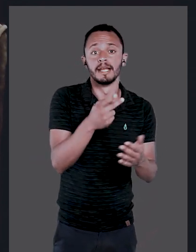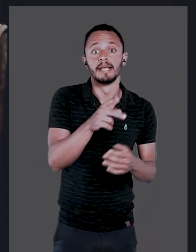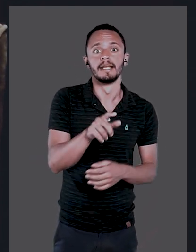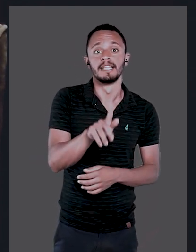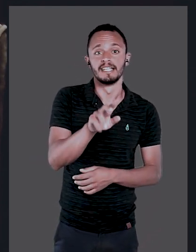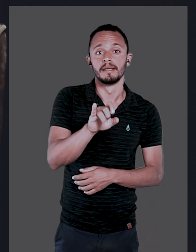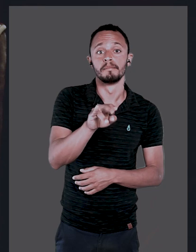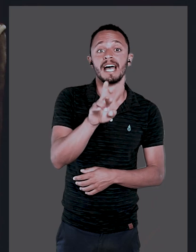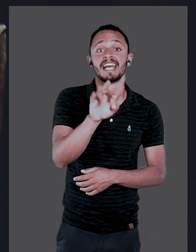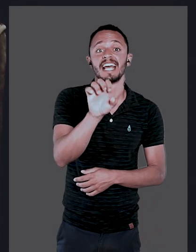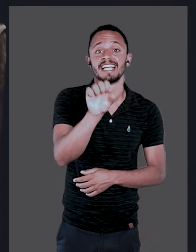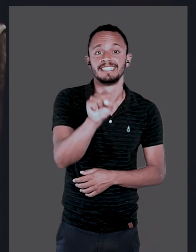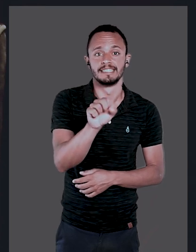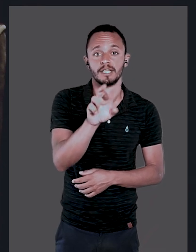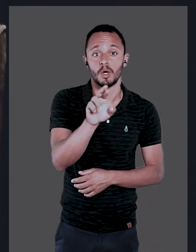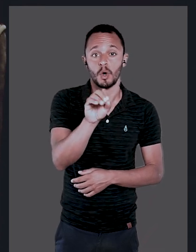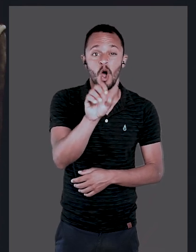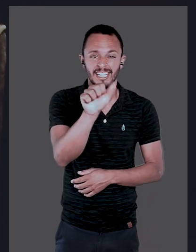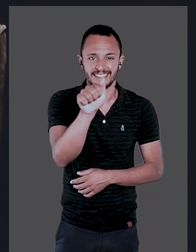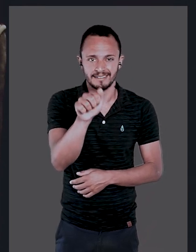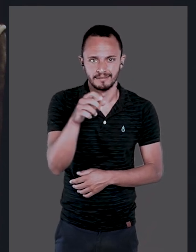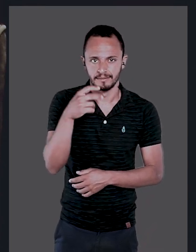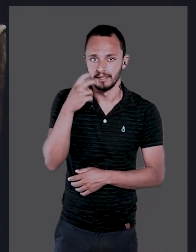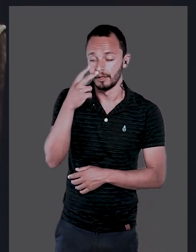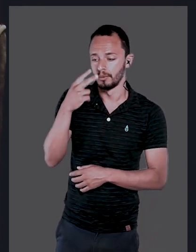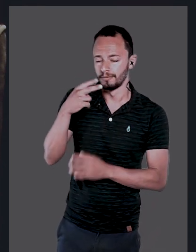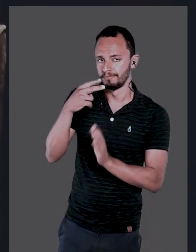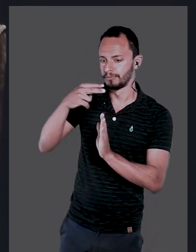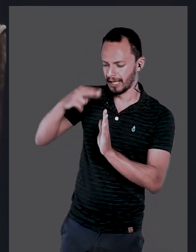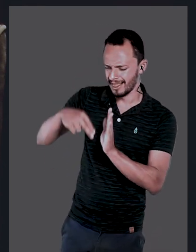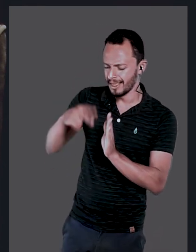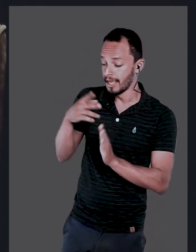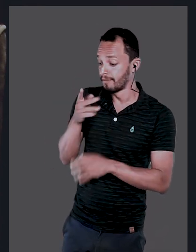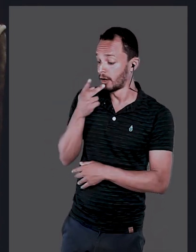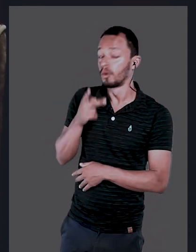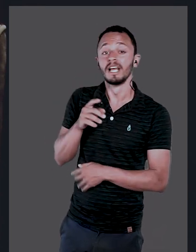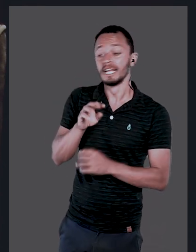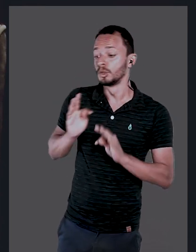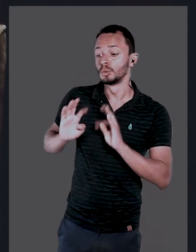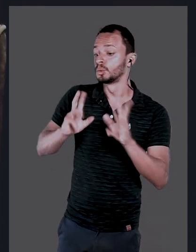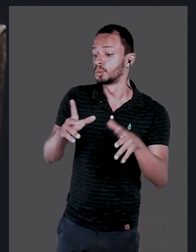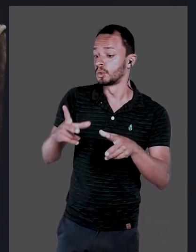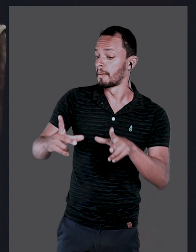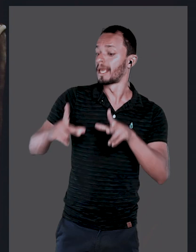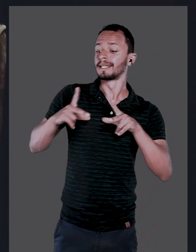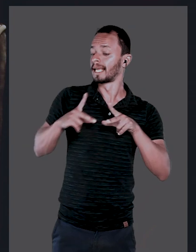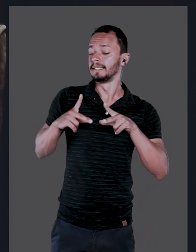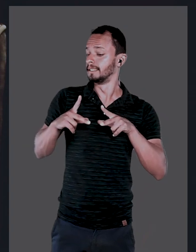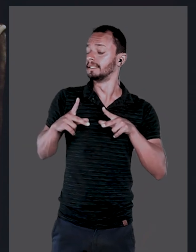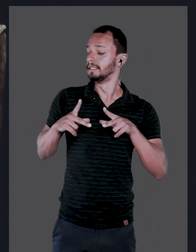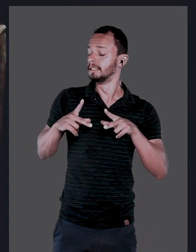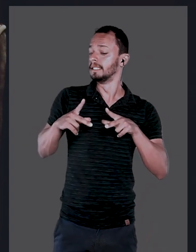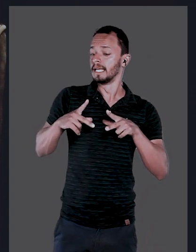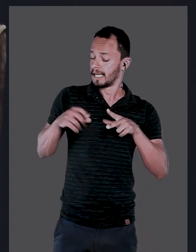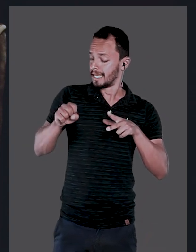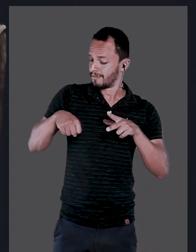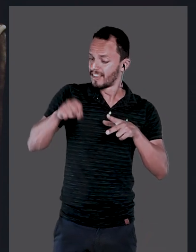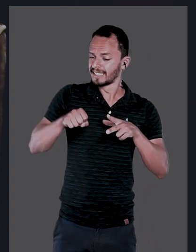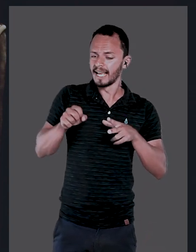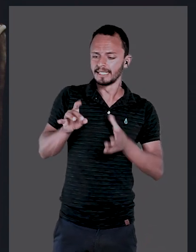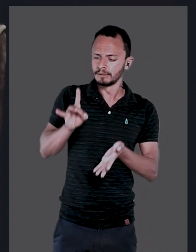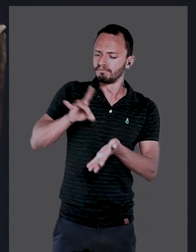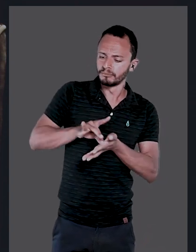Rosa subitamente decide que tudo lhe pertence. Eu lembro muito, impressiona-me